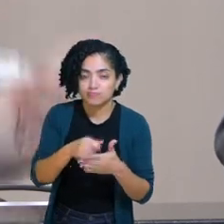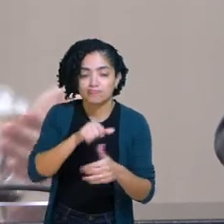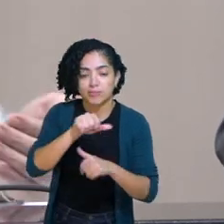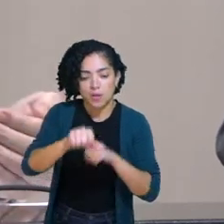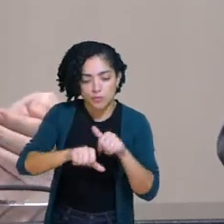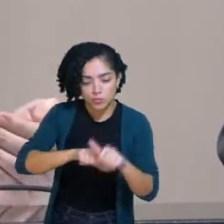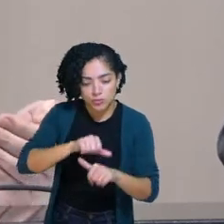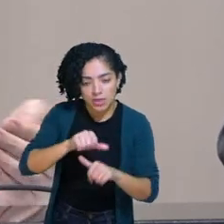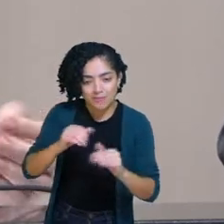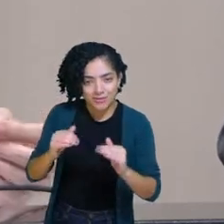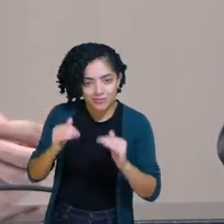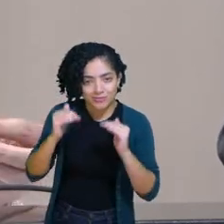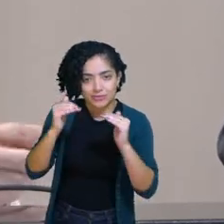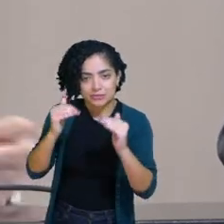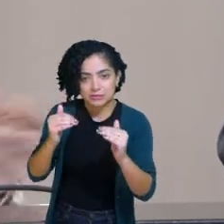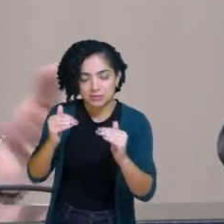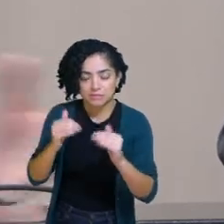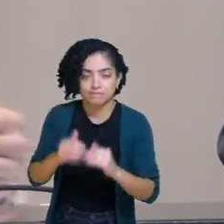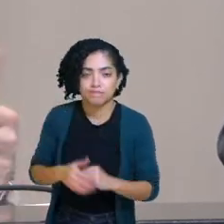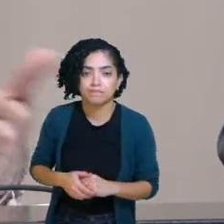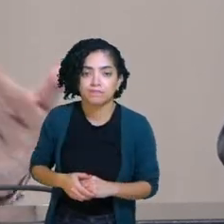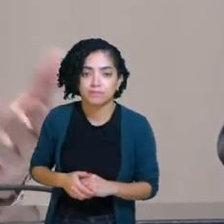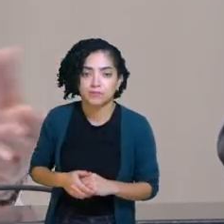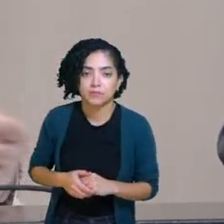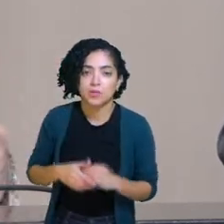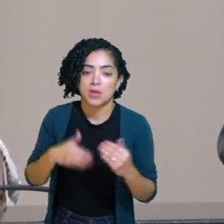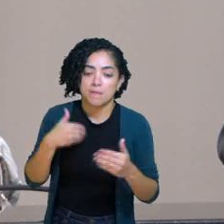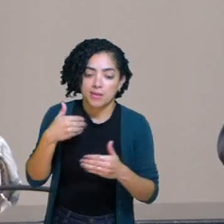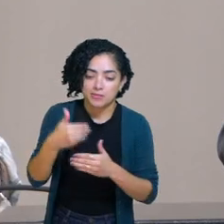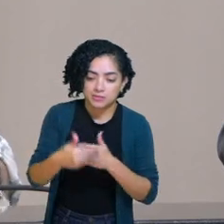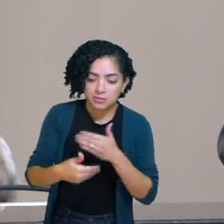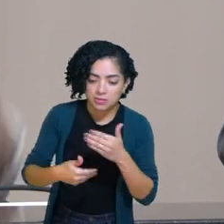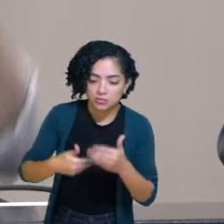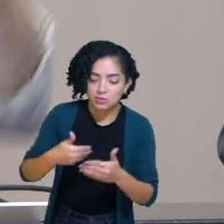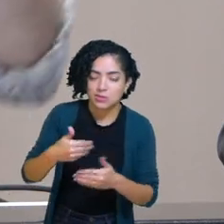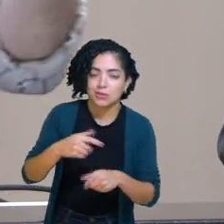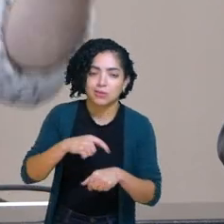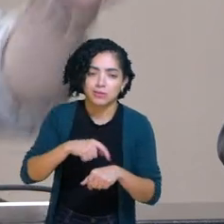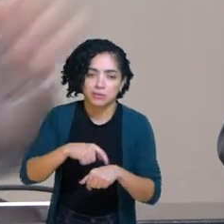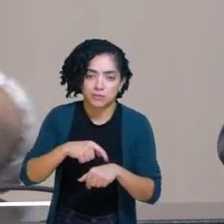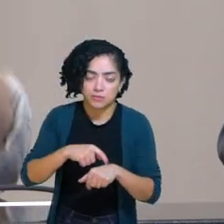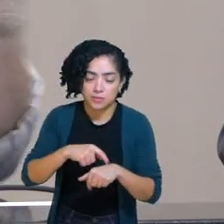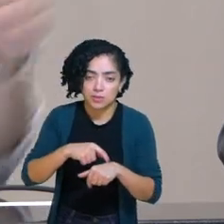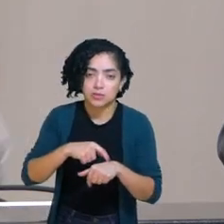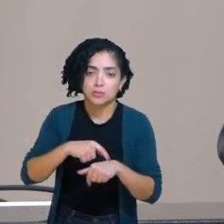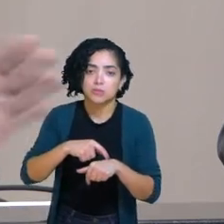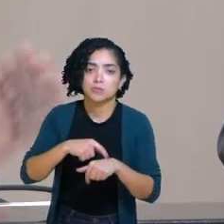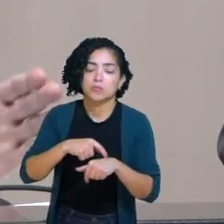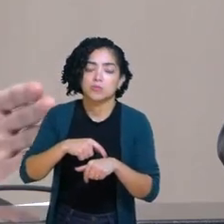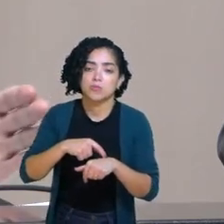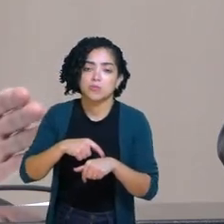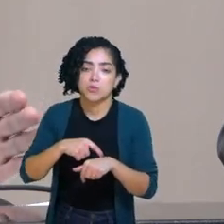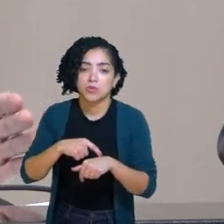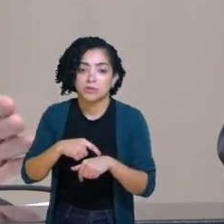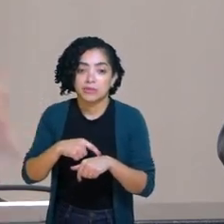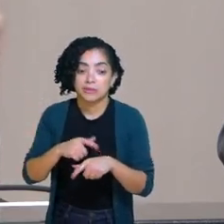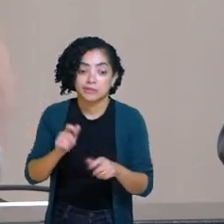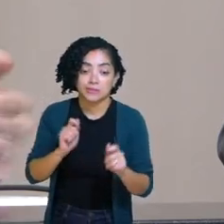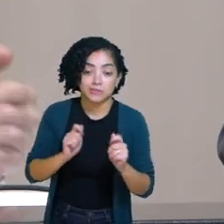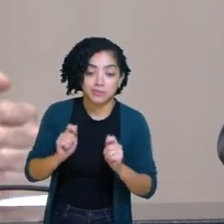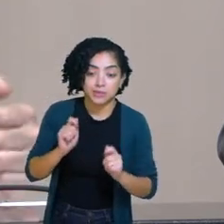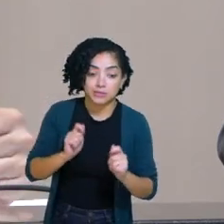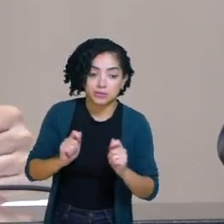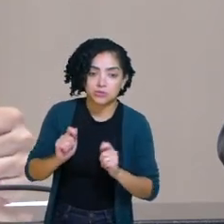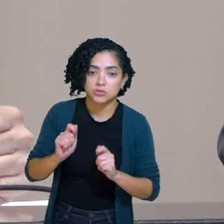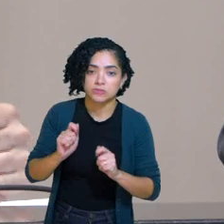avançarmos né e é passado o tempo da da expectativa nós estamos